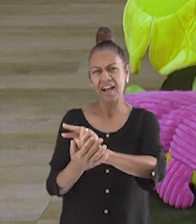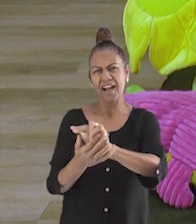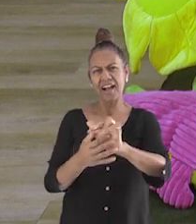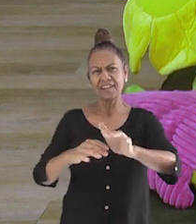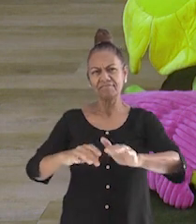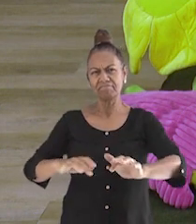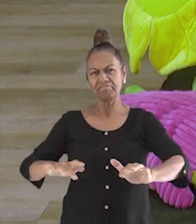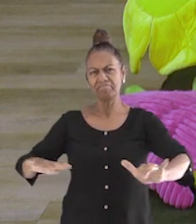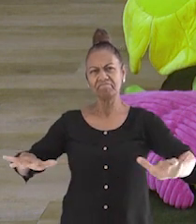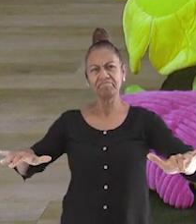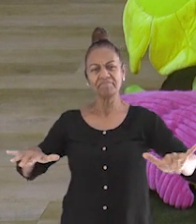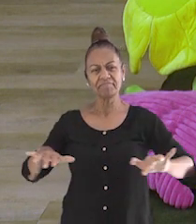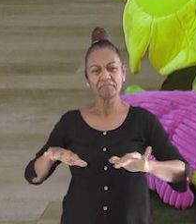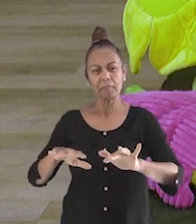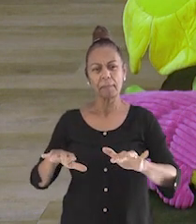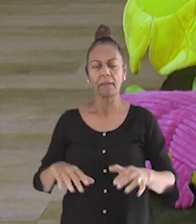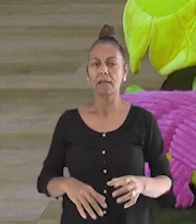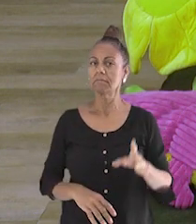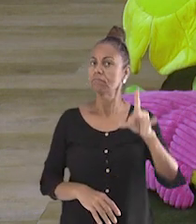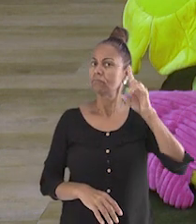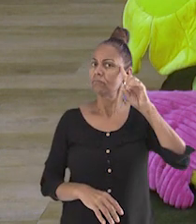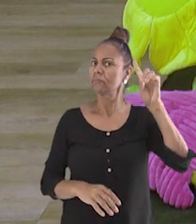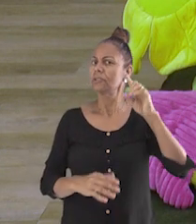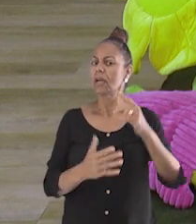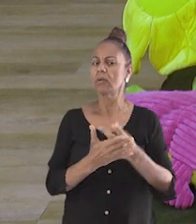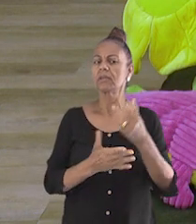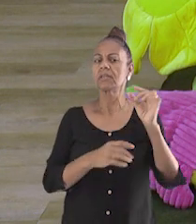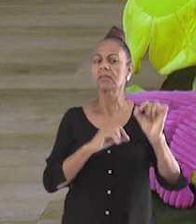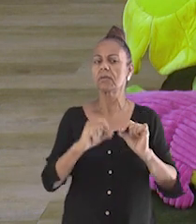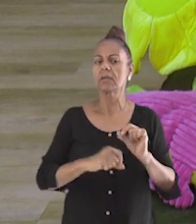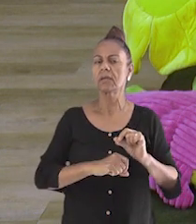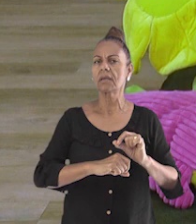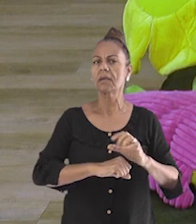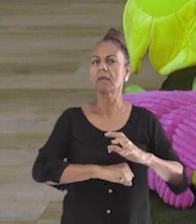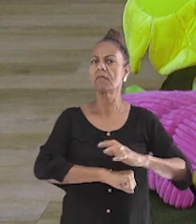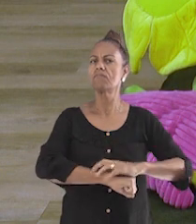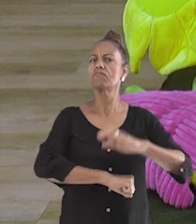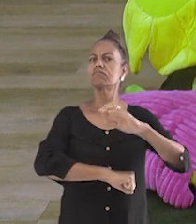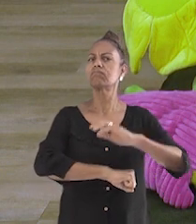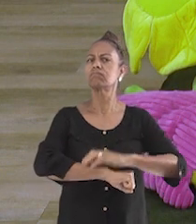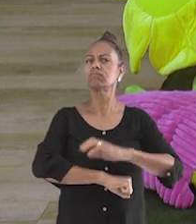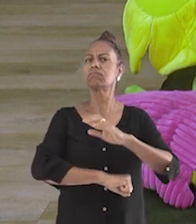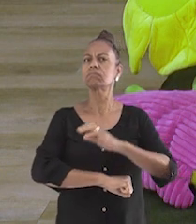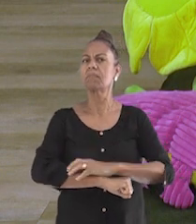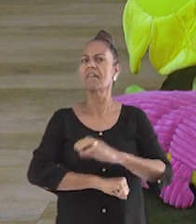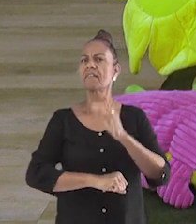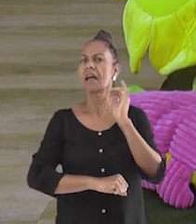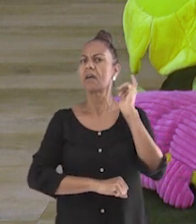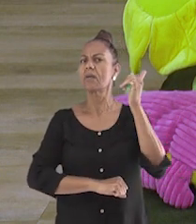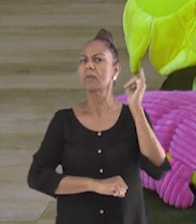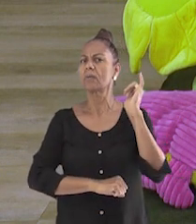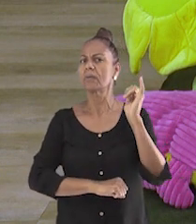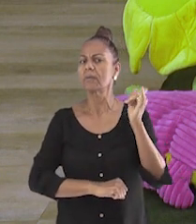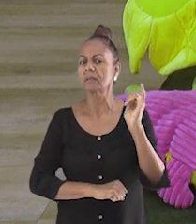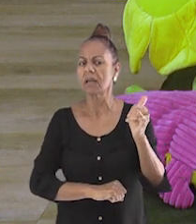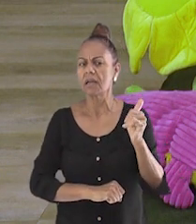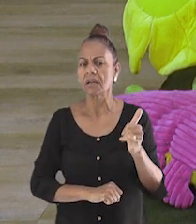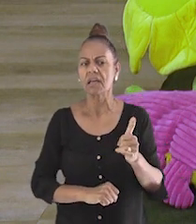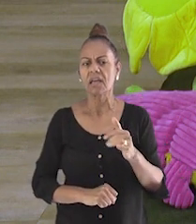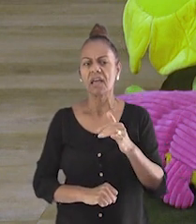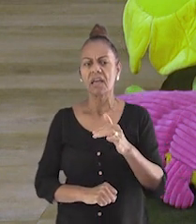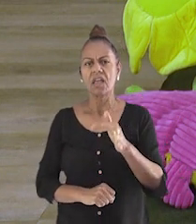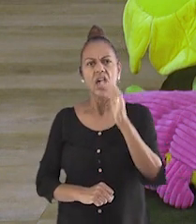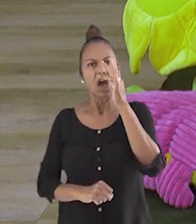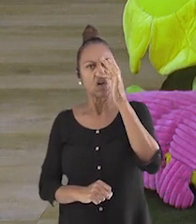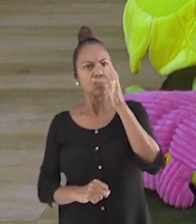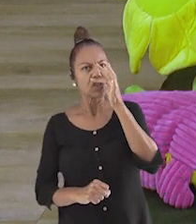os bichos em seu habitat. Um belo dia, o sapo ligeiro